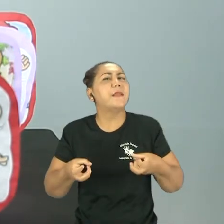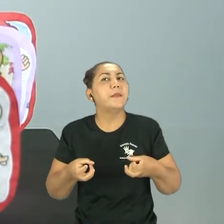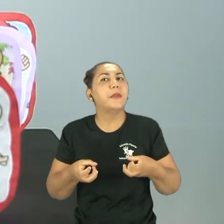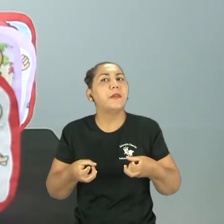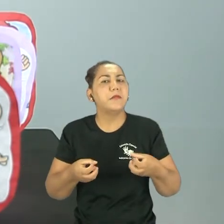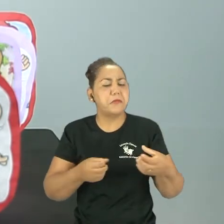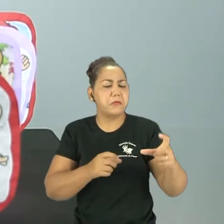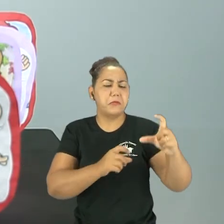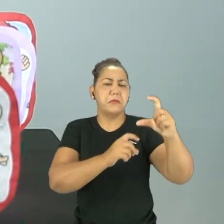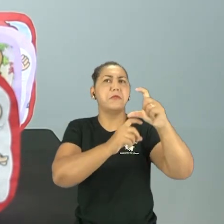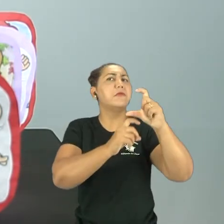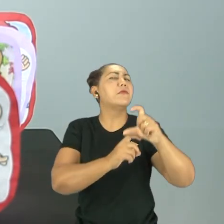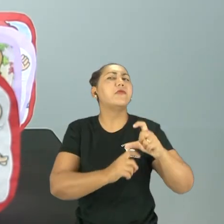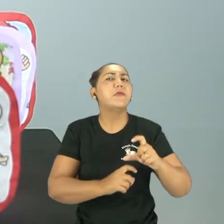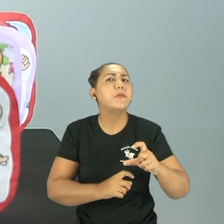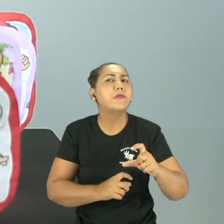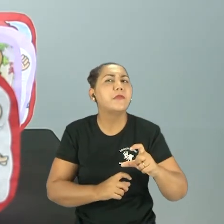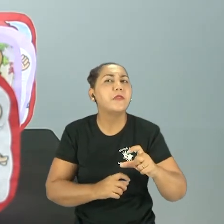isso?